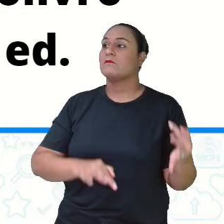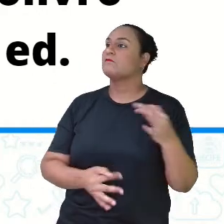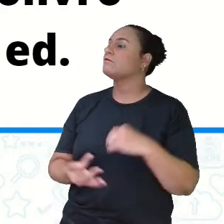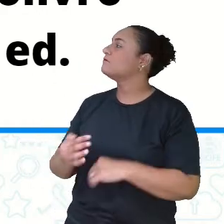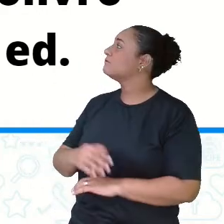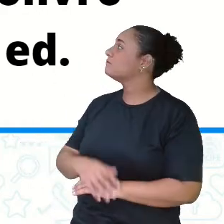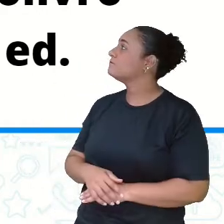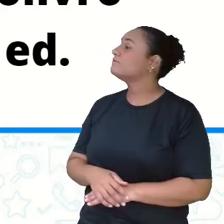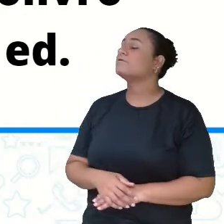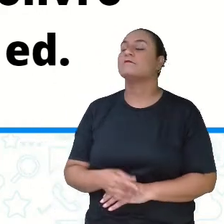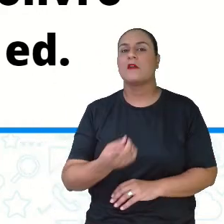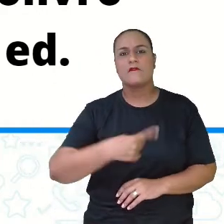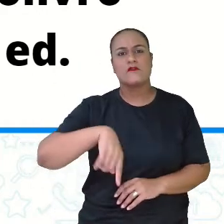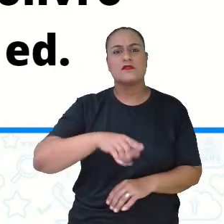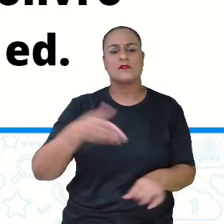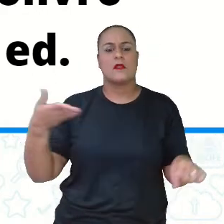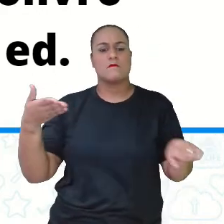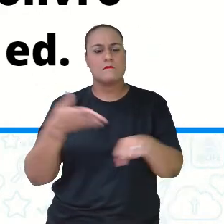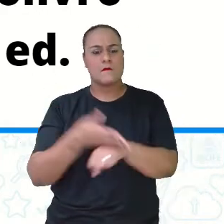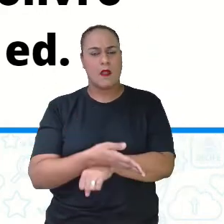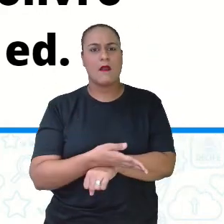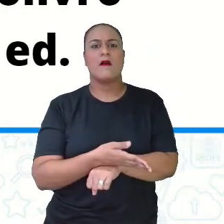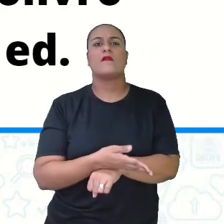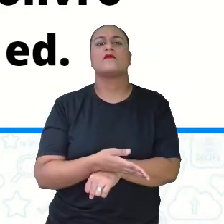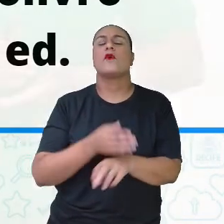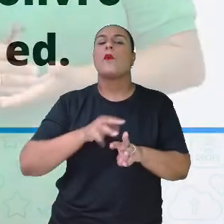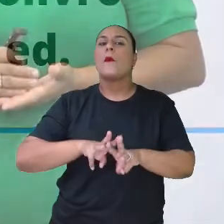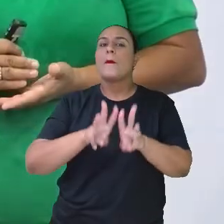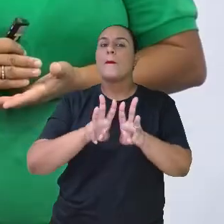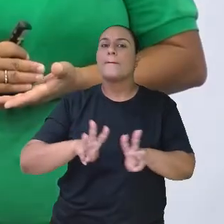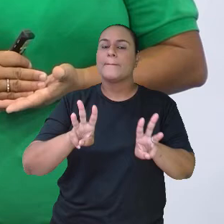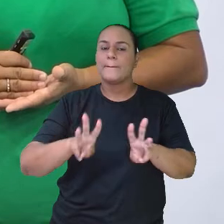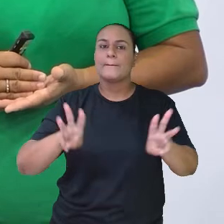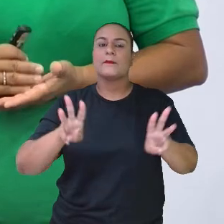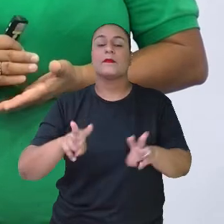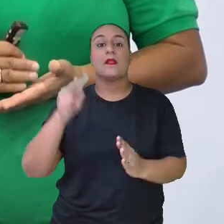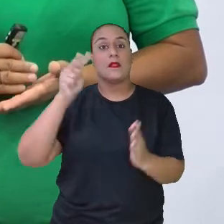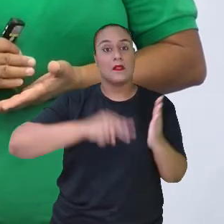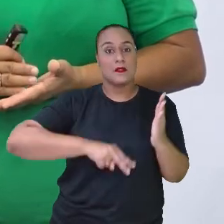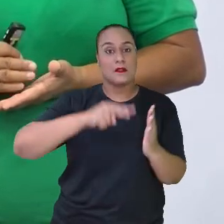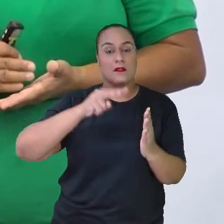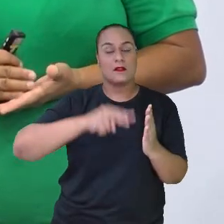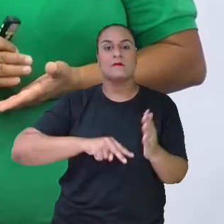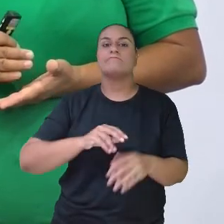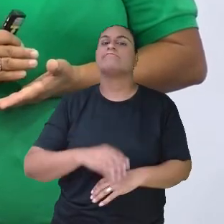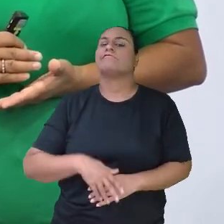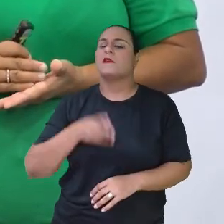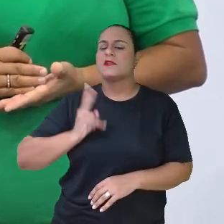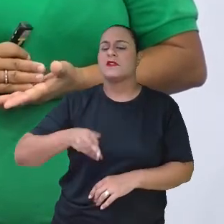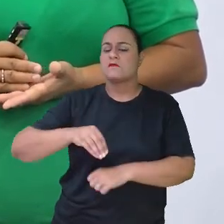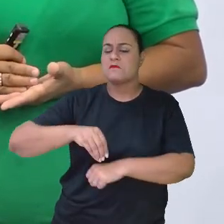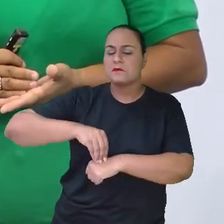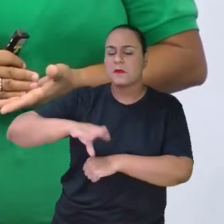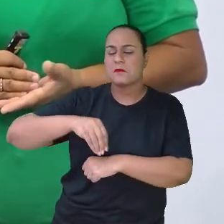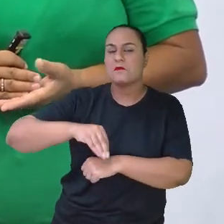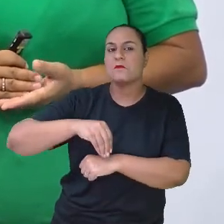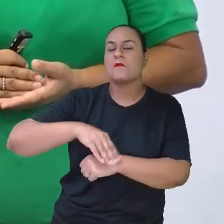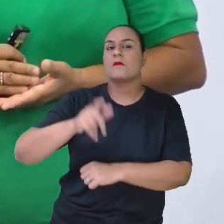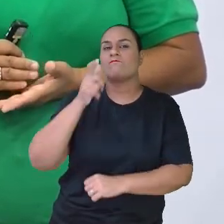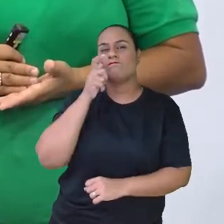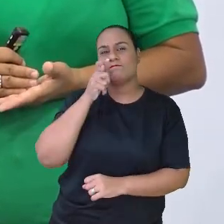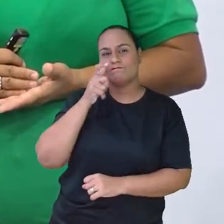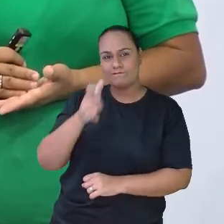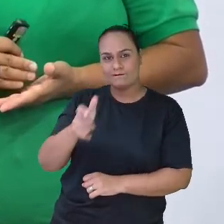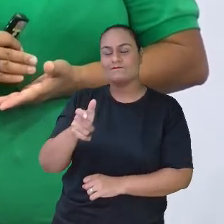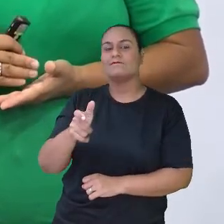Vocês naveguem e leiam essa fábula, porque ela é muito boa. Eu sempre trago dicas muito interessantes da